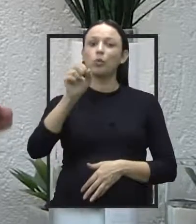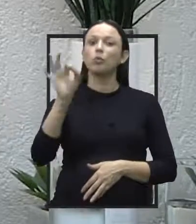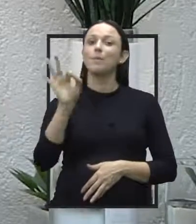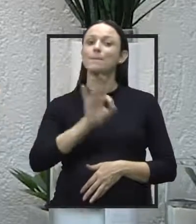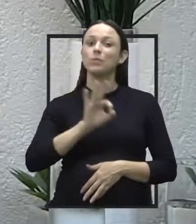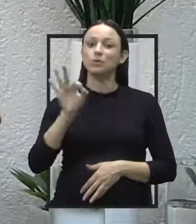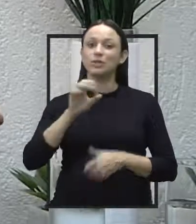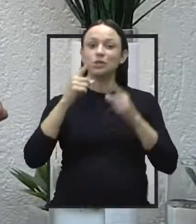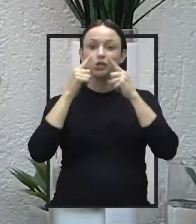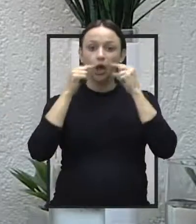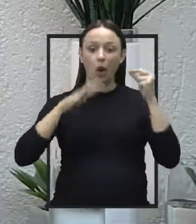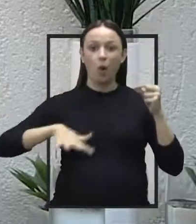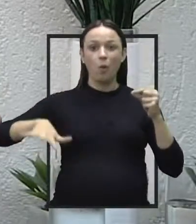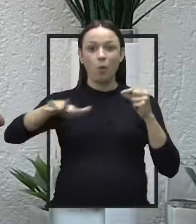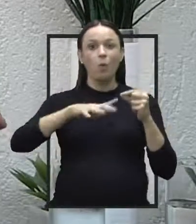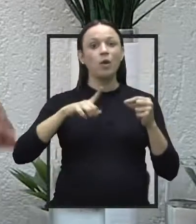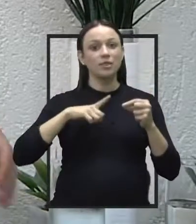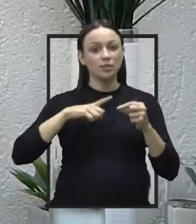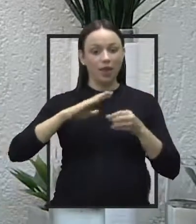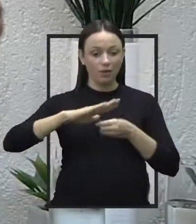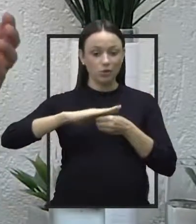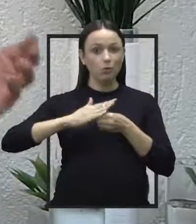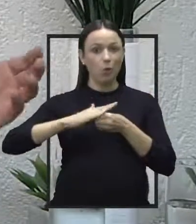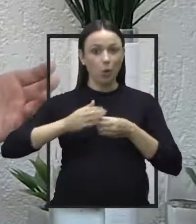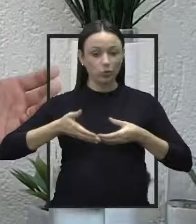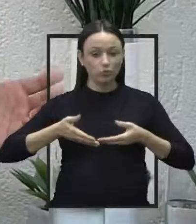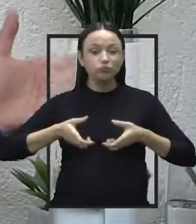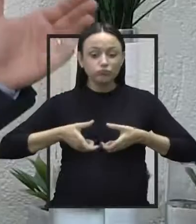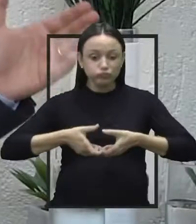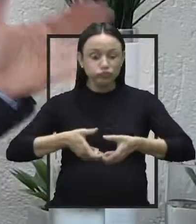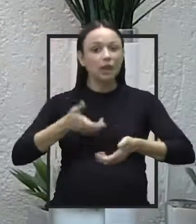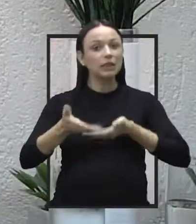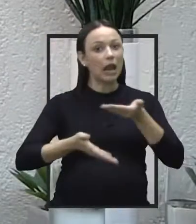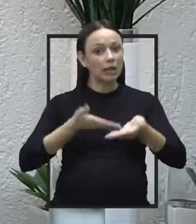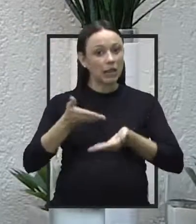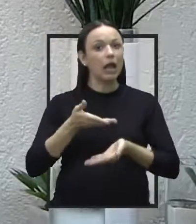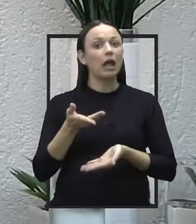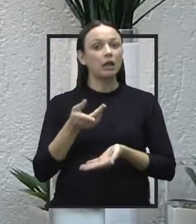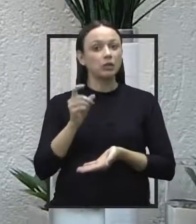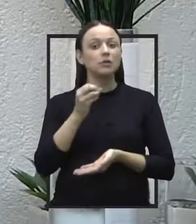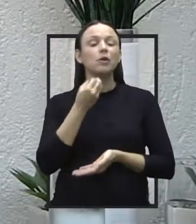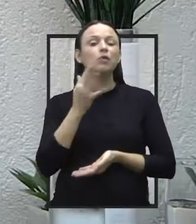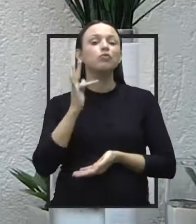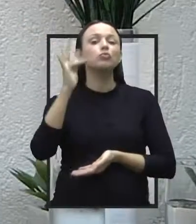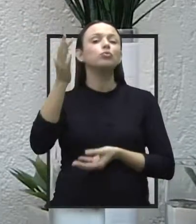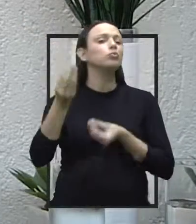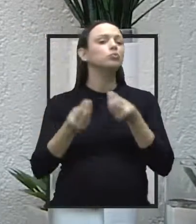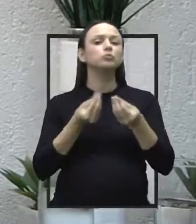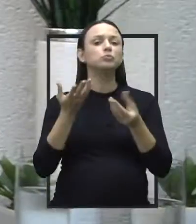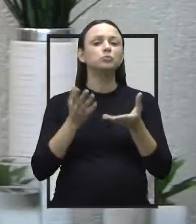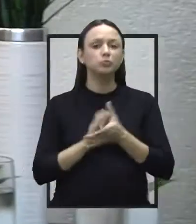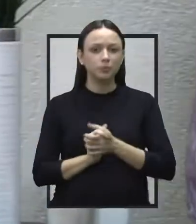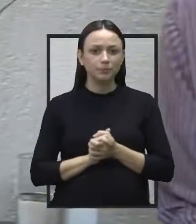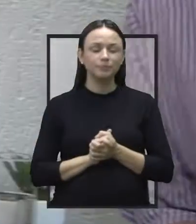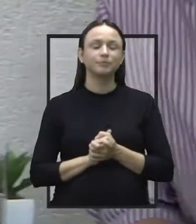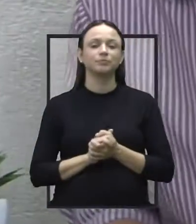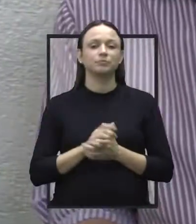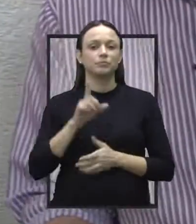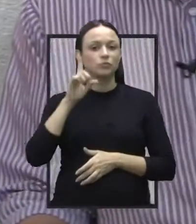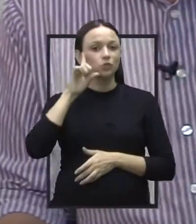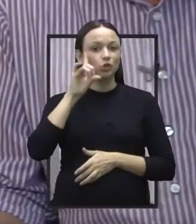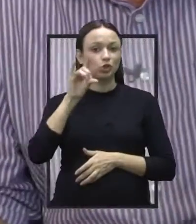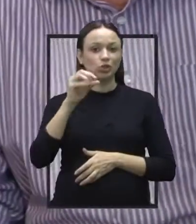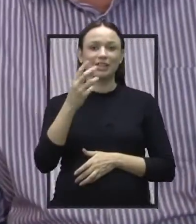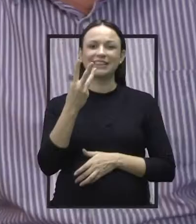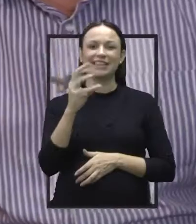98,8% do seu esgoto tratado. O que isso representa para o futuro da nossa cidade, presidente? Olha, no último dia